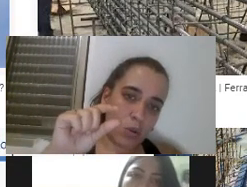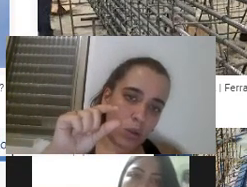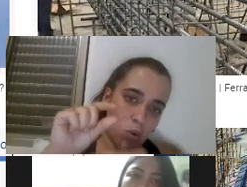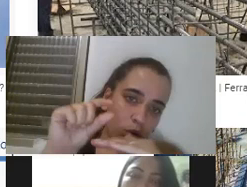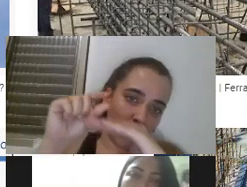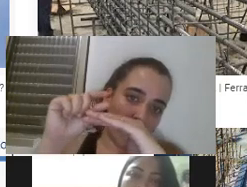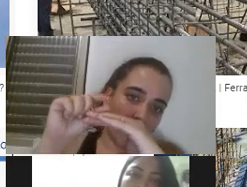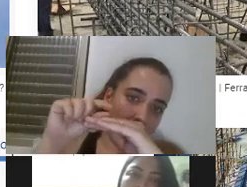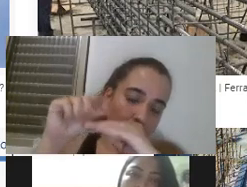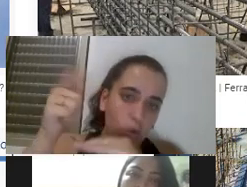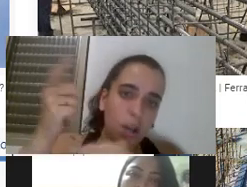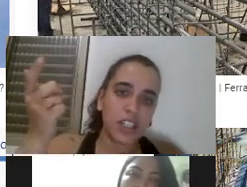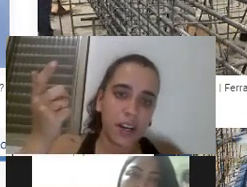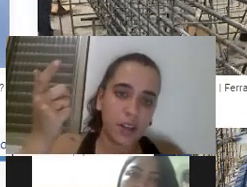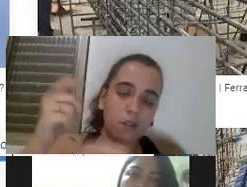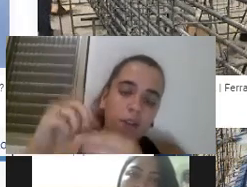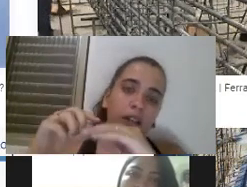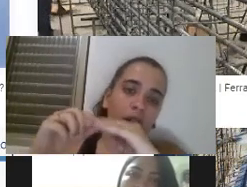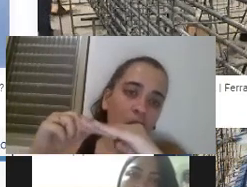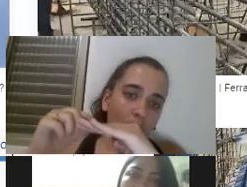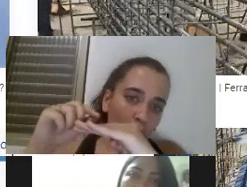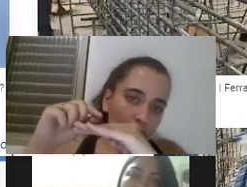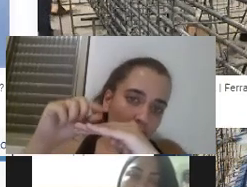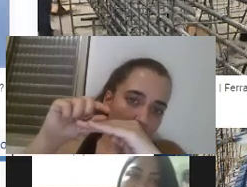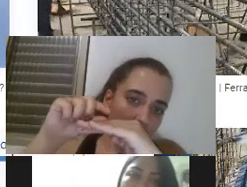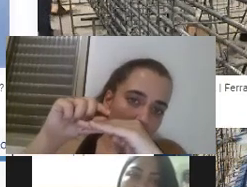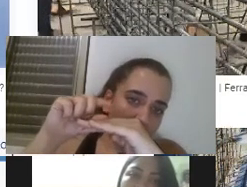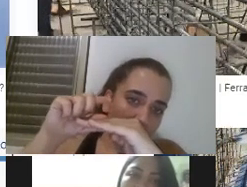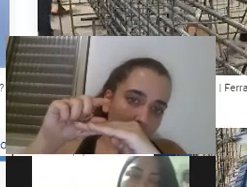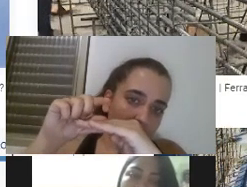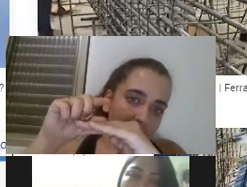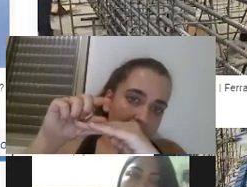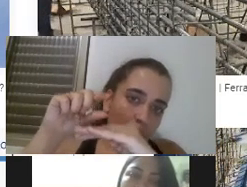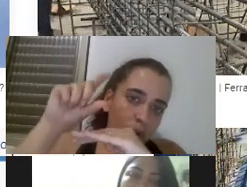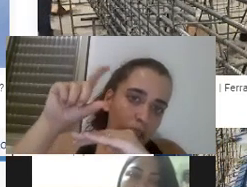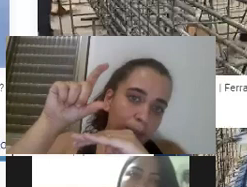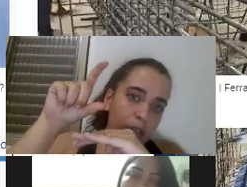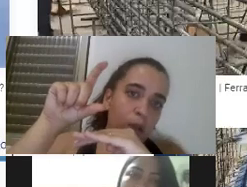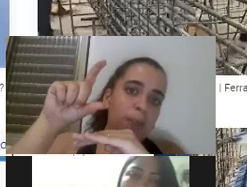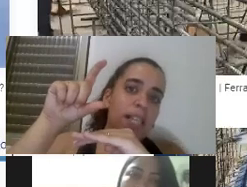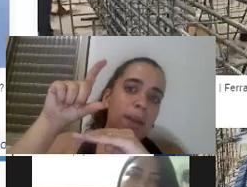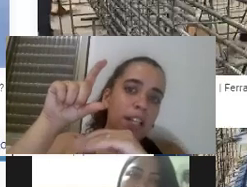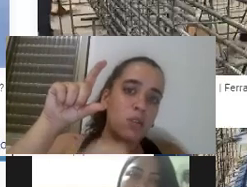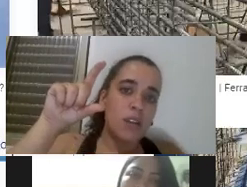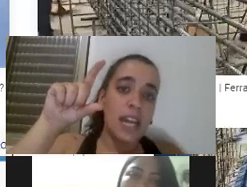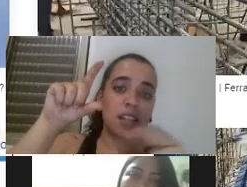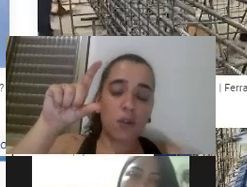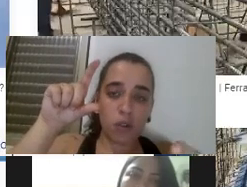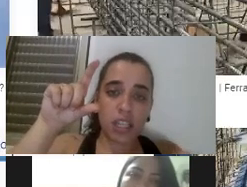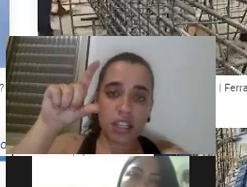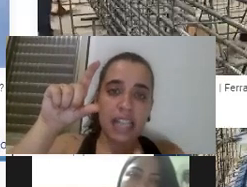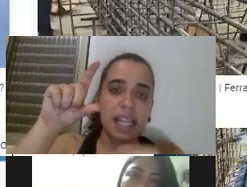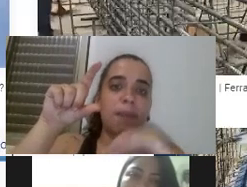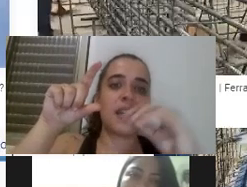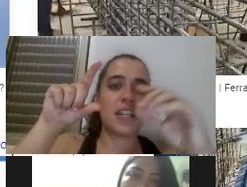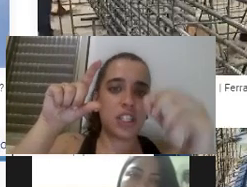de altura do chão, num radier que eu tô falando, no chão, vai ter uma diferença de altura, depois vai começar a malha de concreto, então